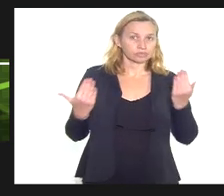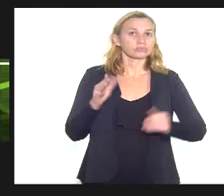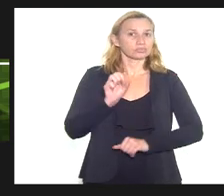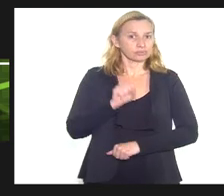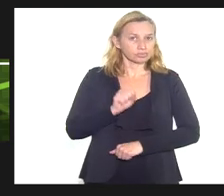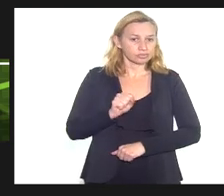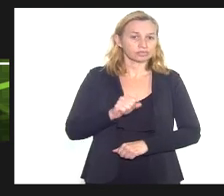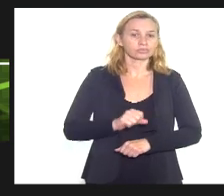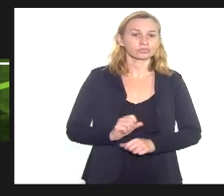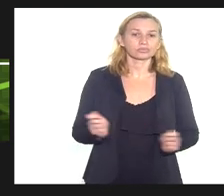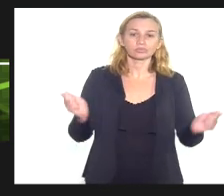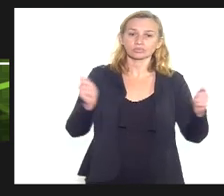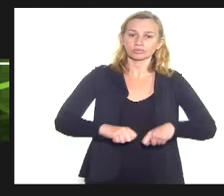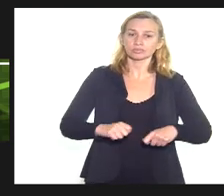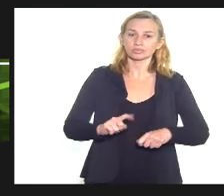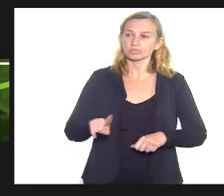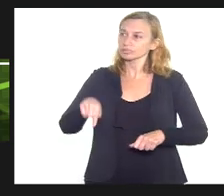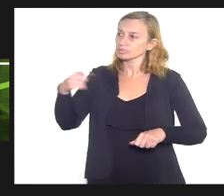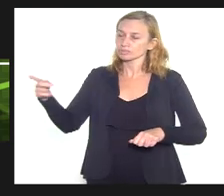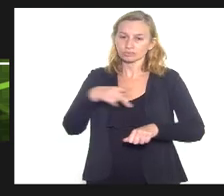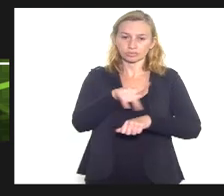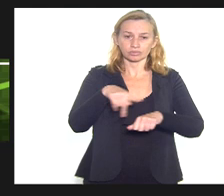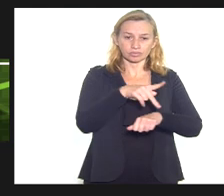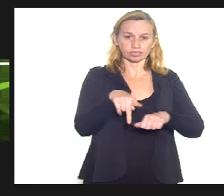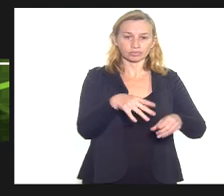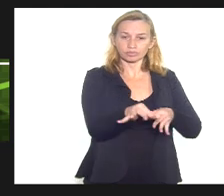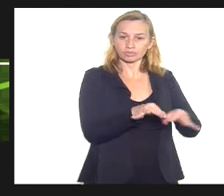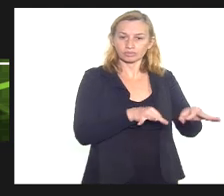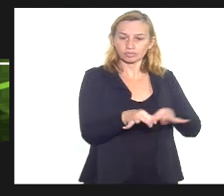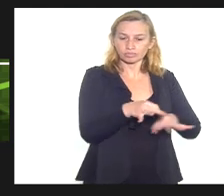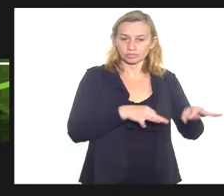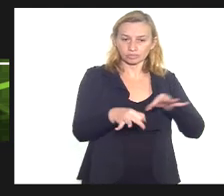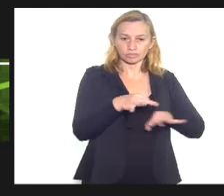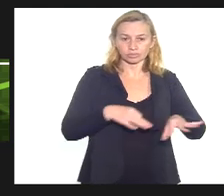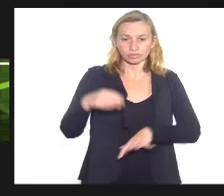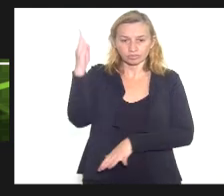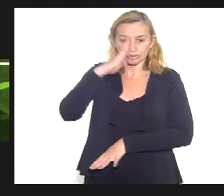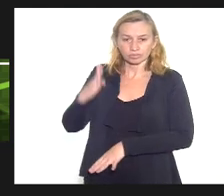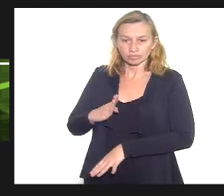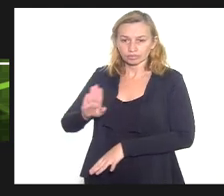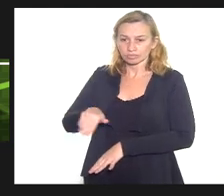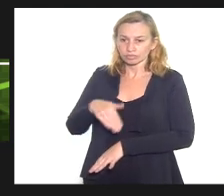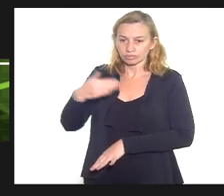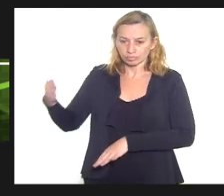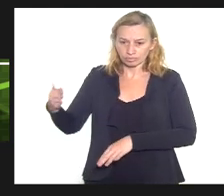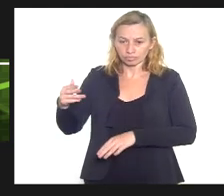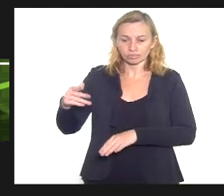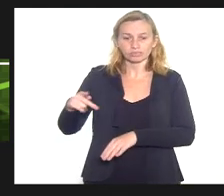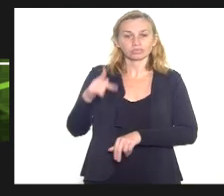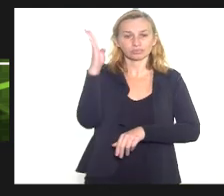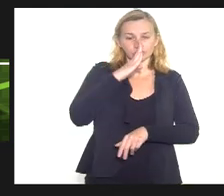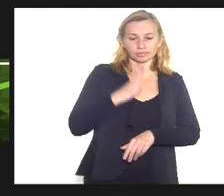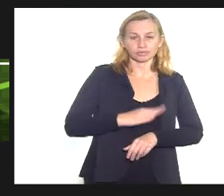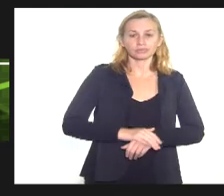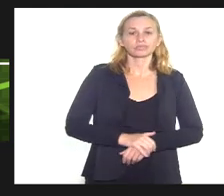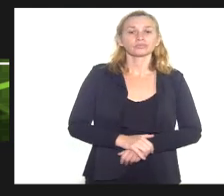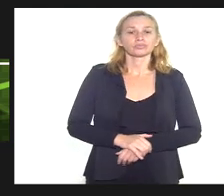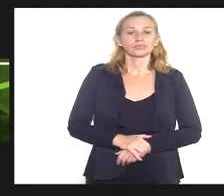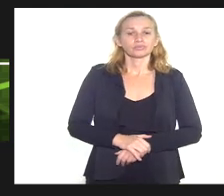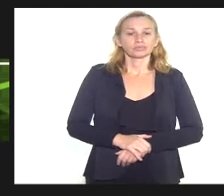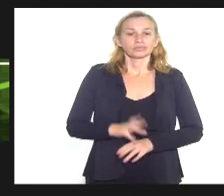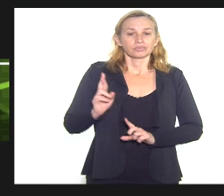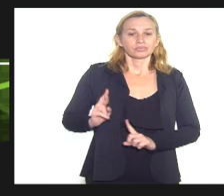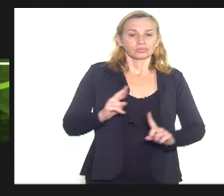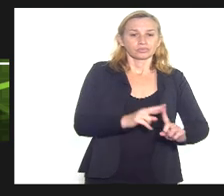a competitividade de projetos no Brasil com projetos internacionais, no que se